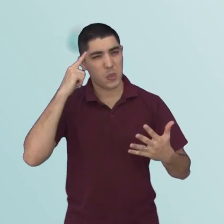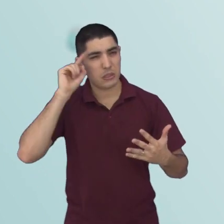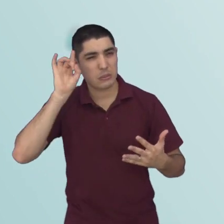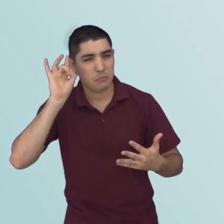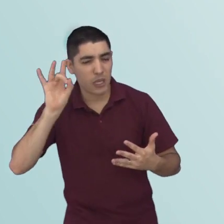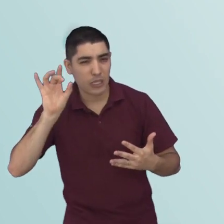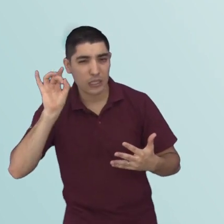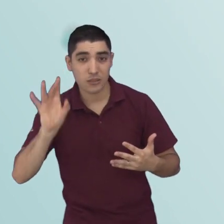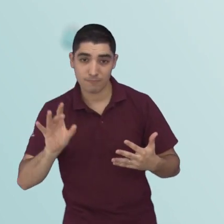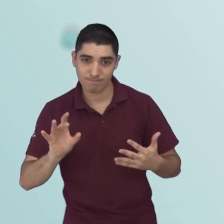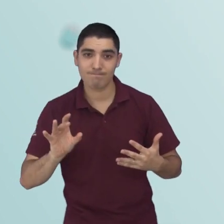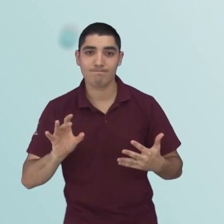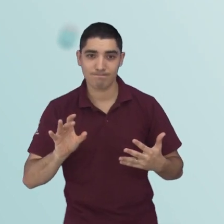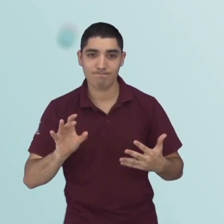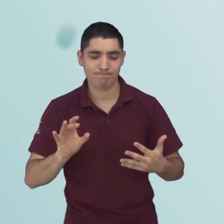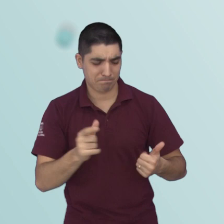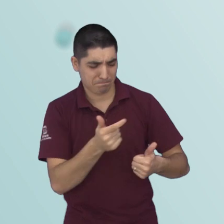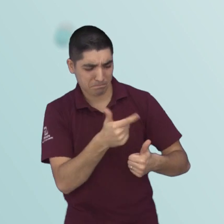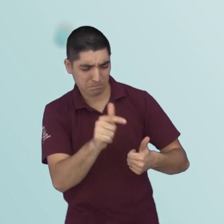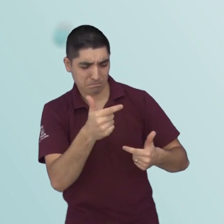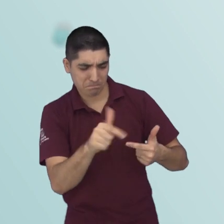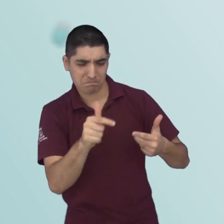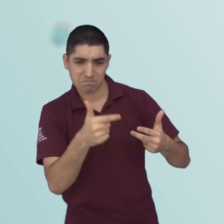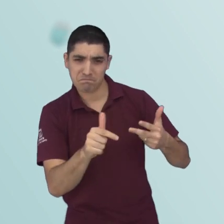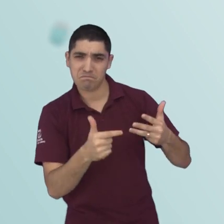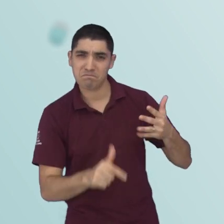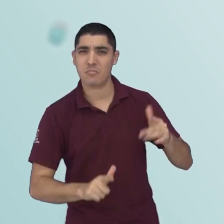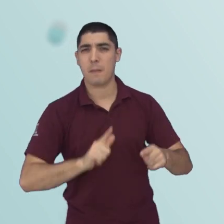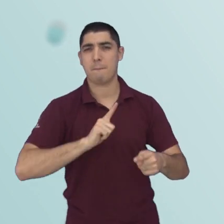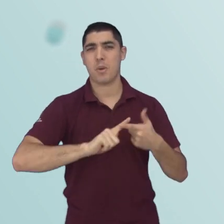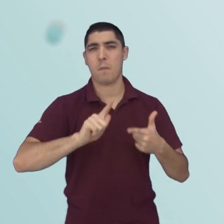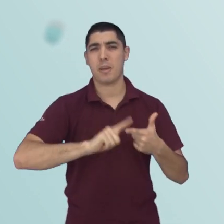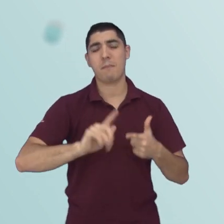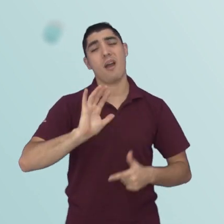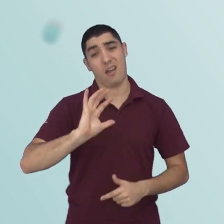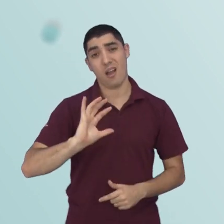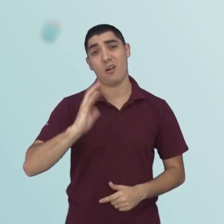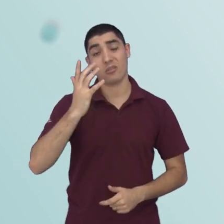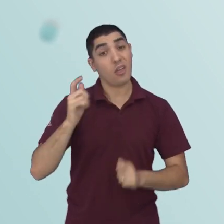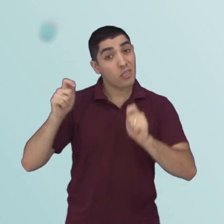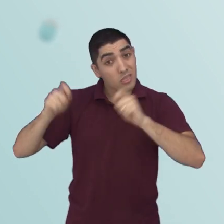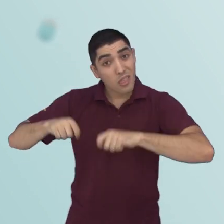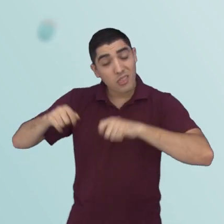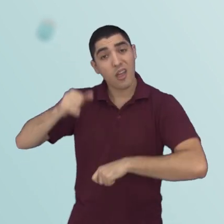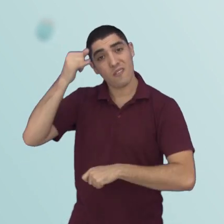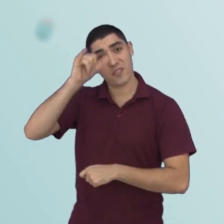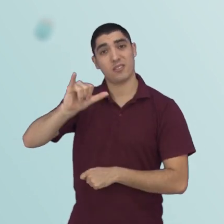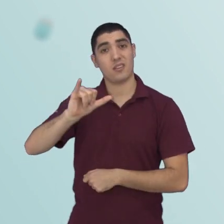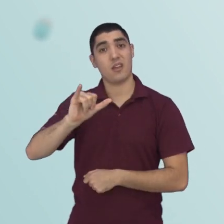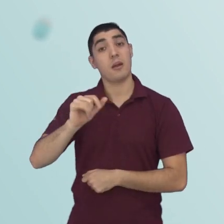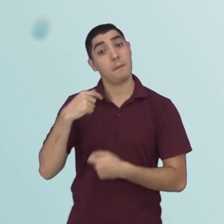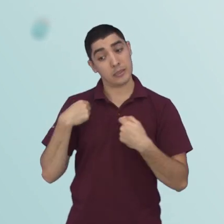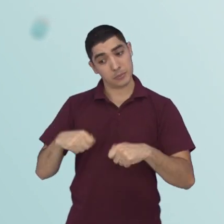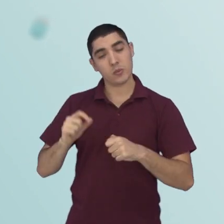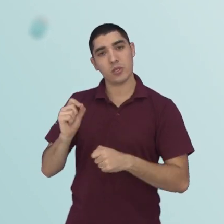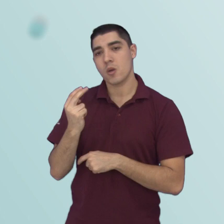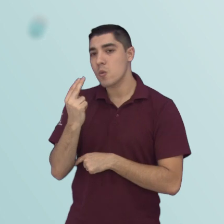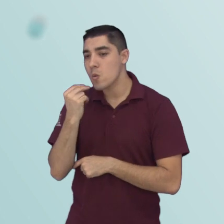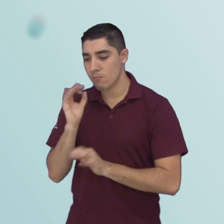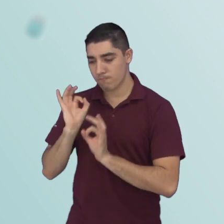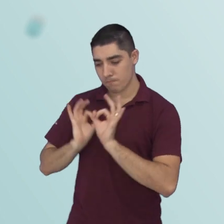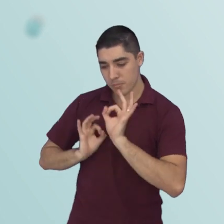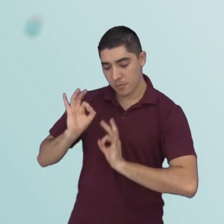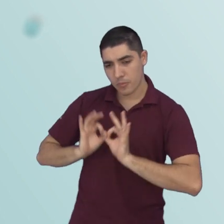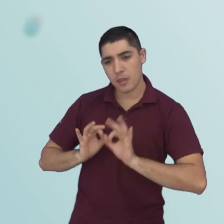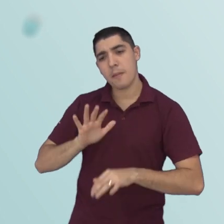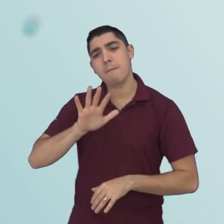muita dor de cabeça ou seja diversas doenças que você pode evitar colocando nutriente e